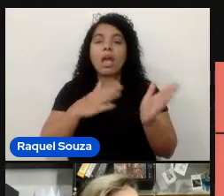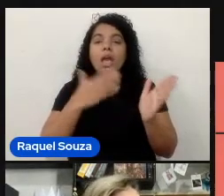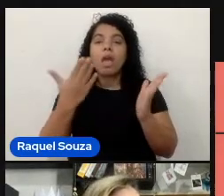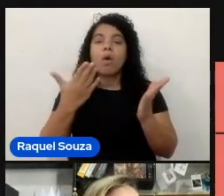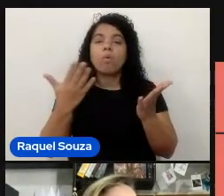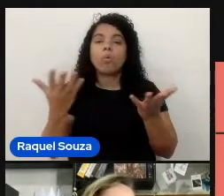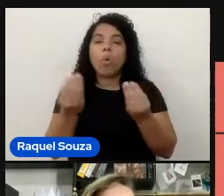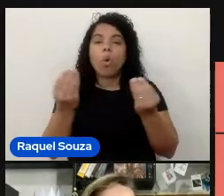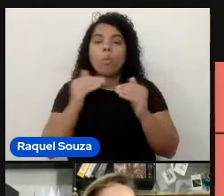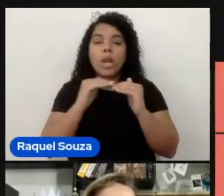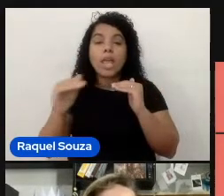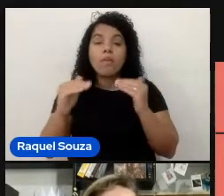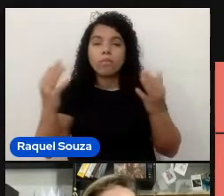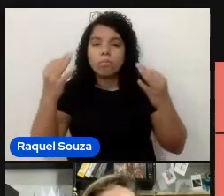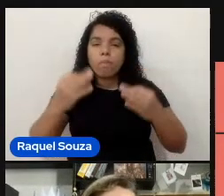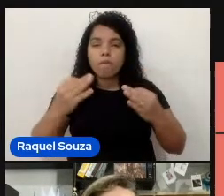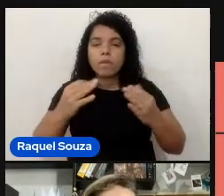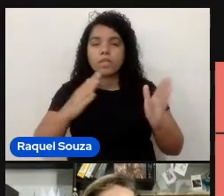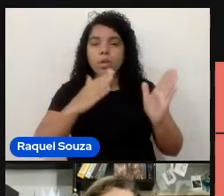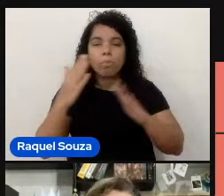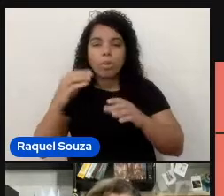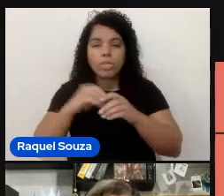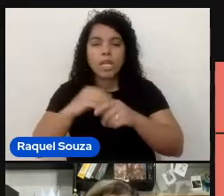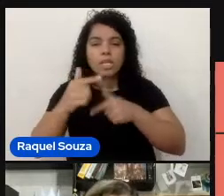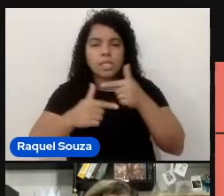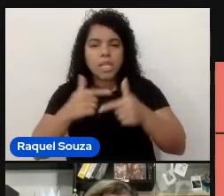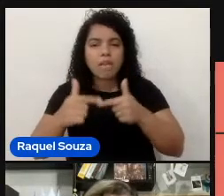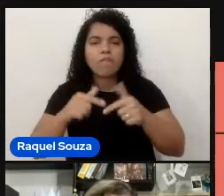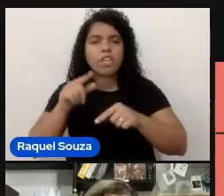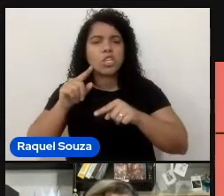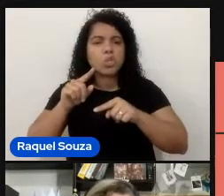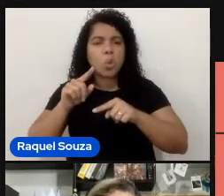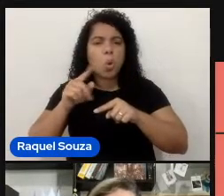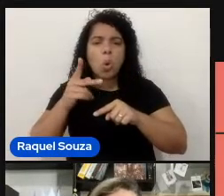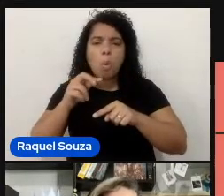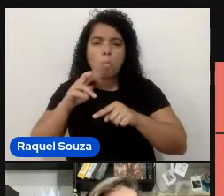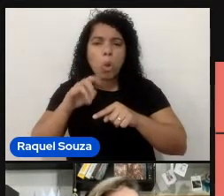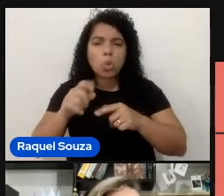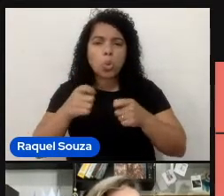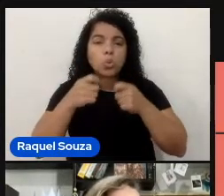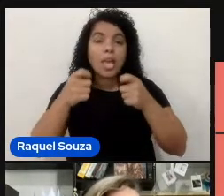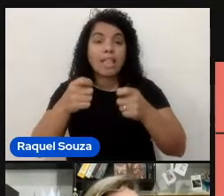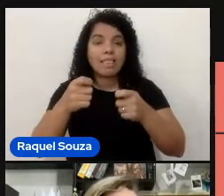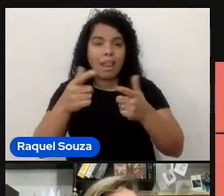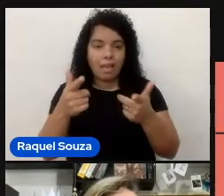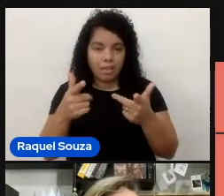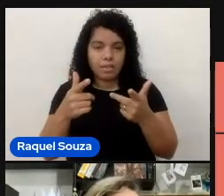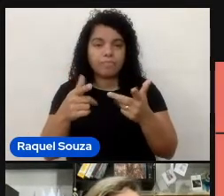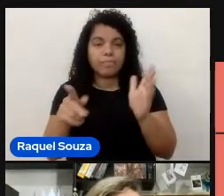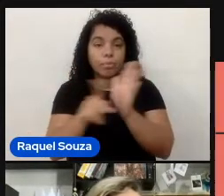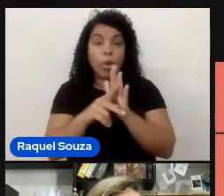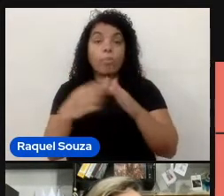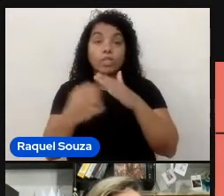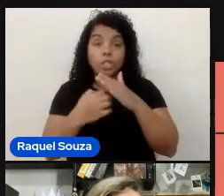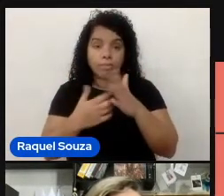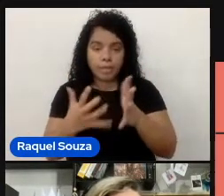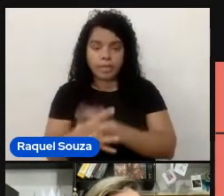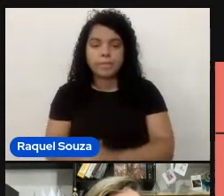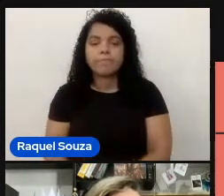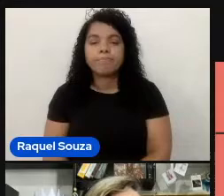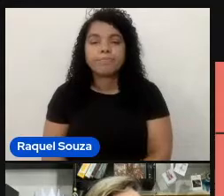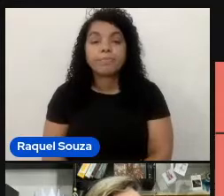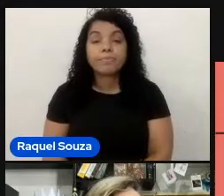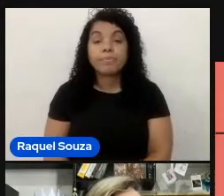produto entregue pela sua empresa. Tá? Mas não tem como, no nosso caso, garantidores